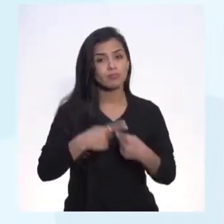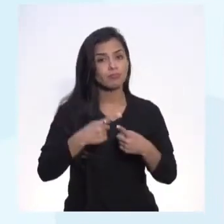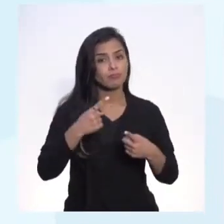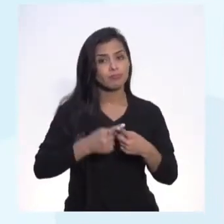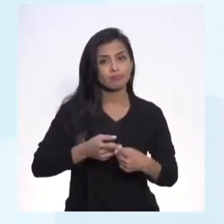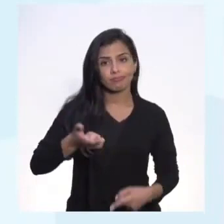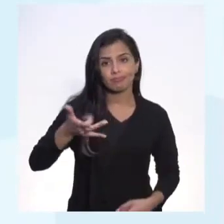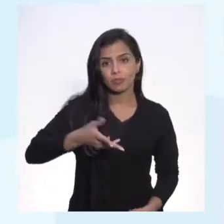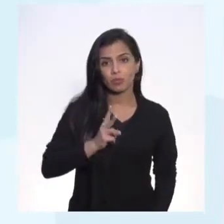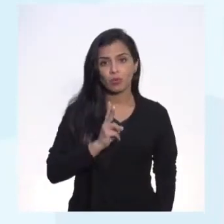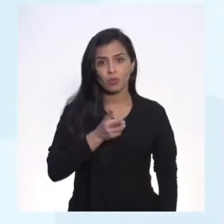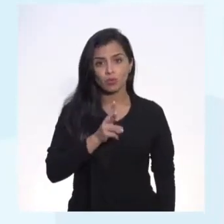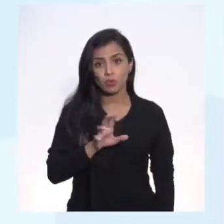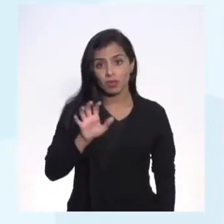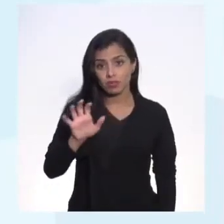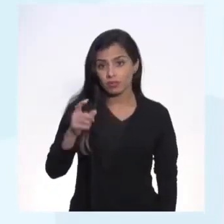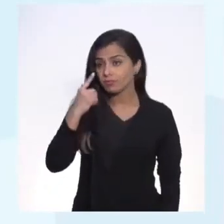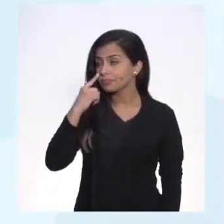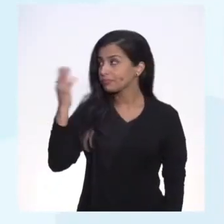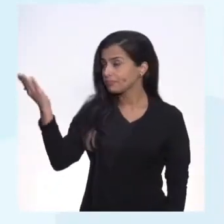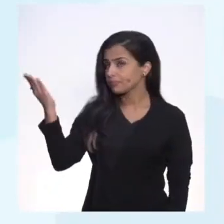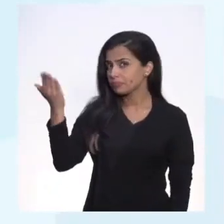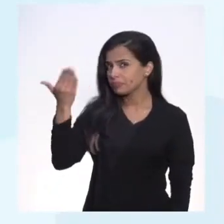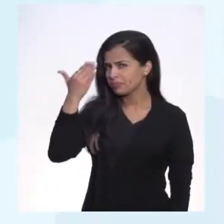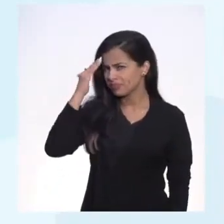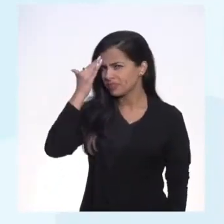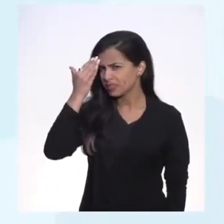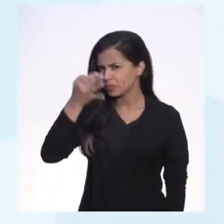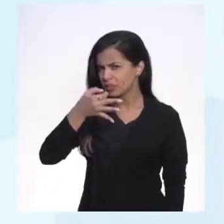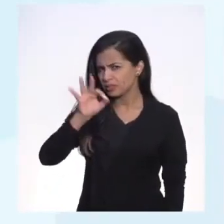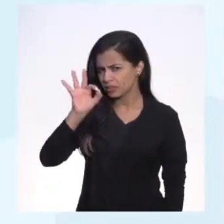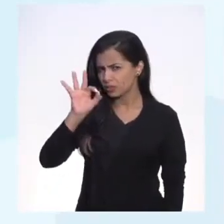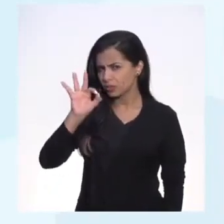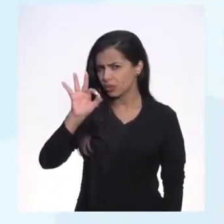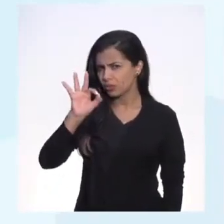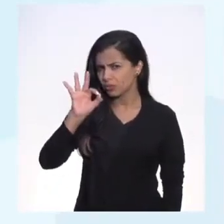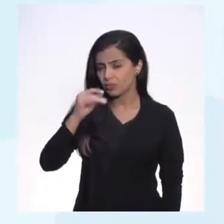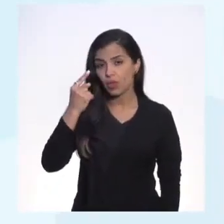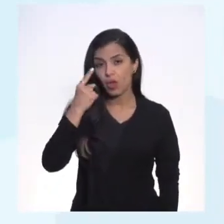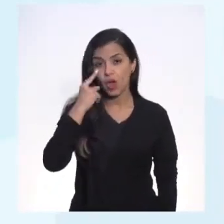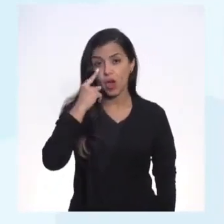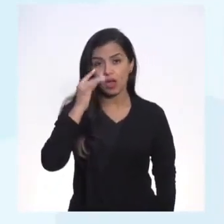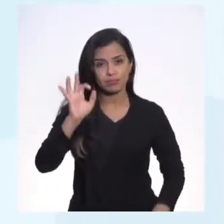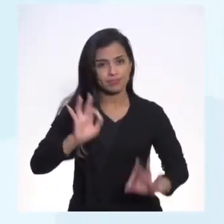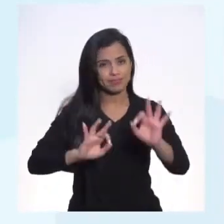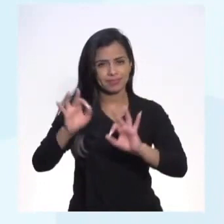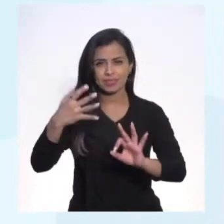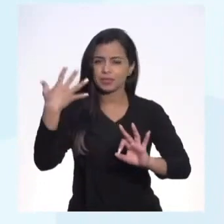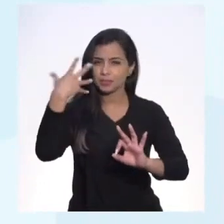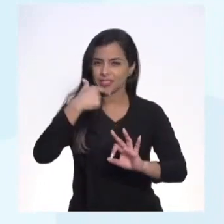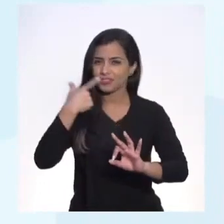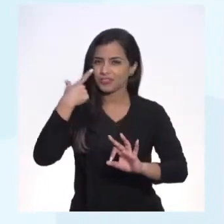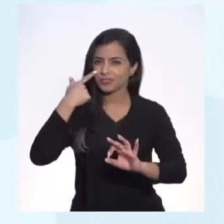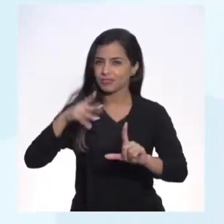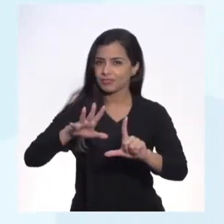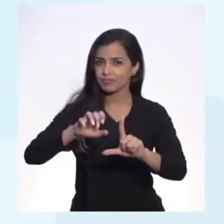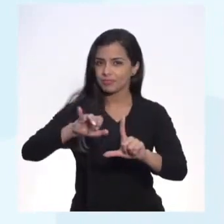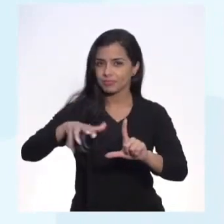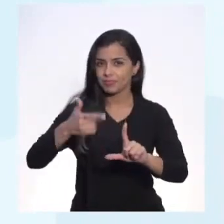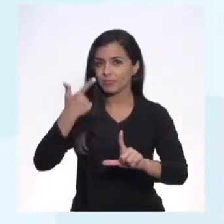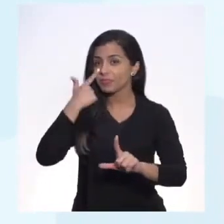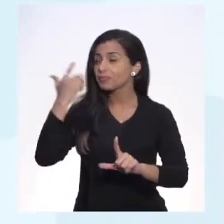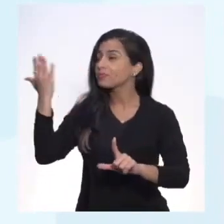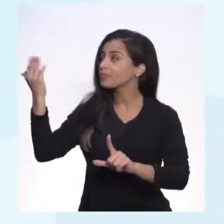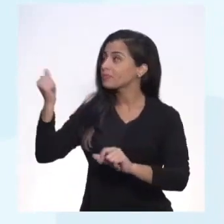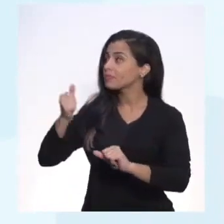da raiz. Será que você entendeu? Será que você acertou? Olha a resolução. Essa tá bonitinha, né? Eu até coloquei a